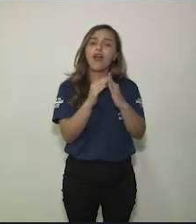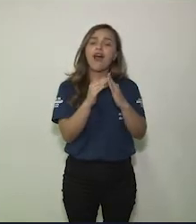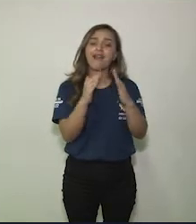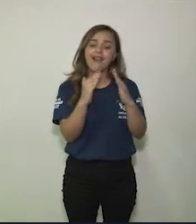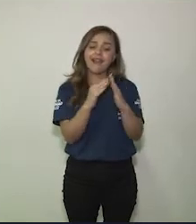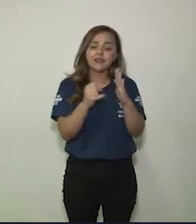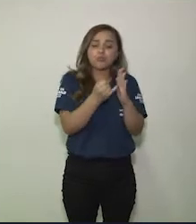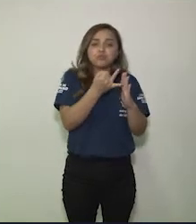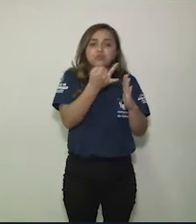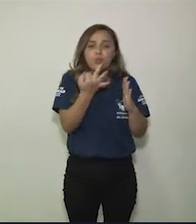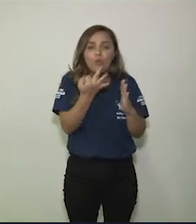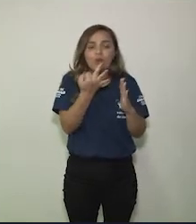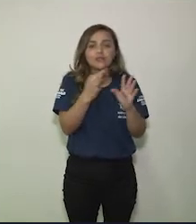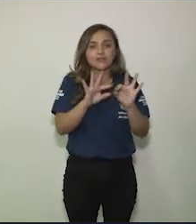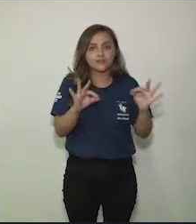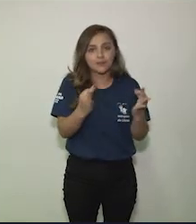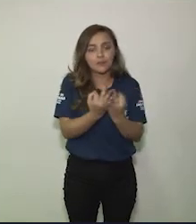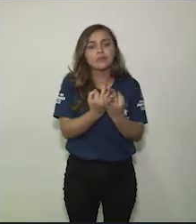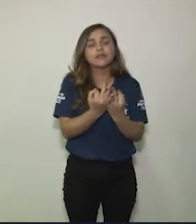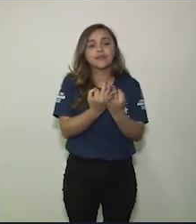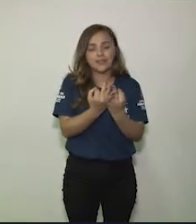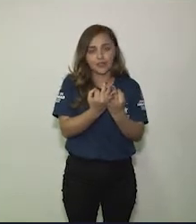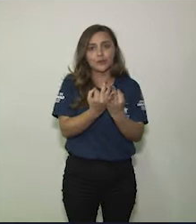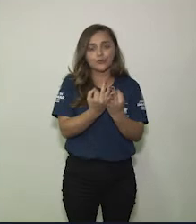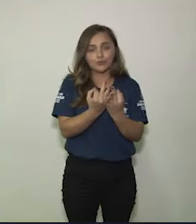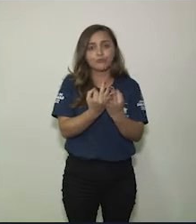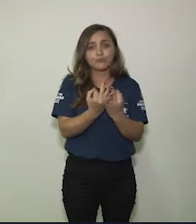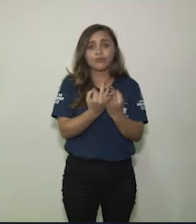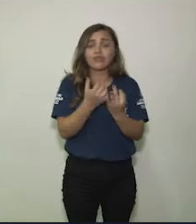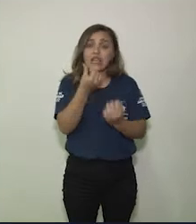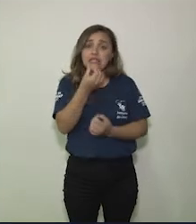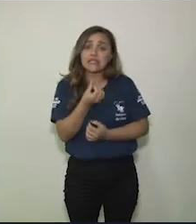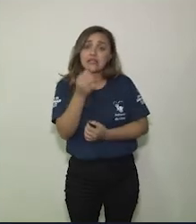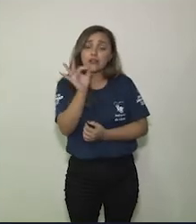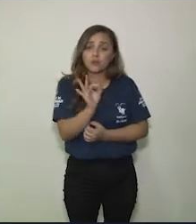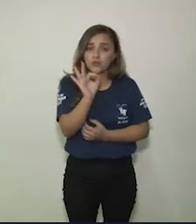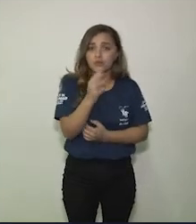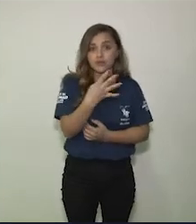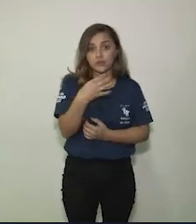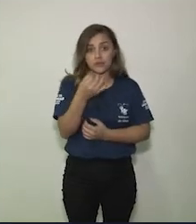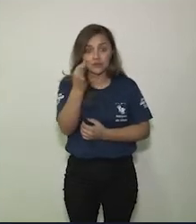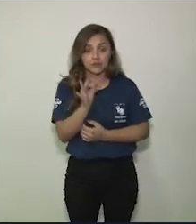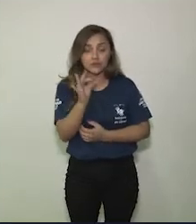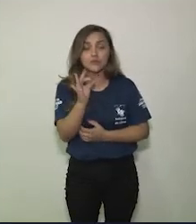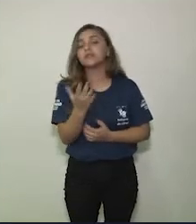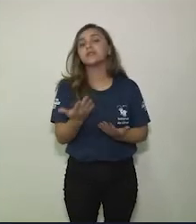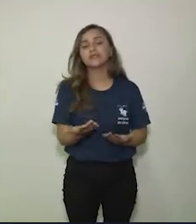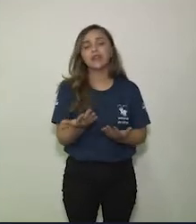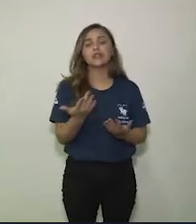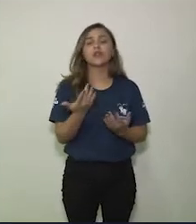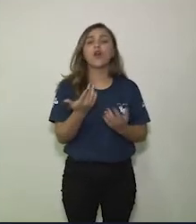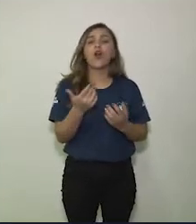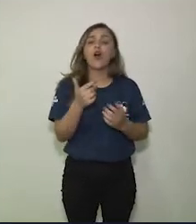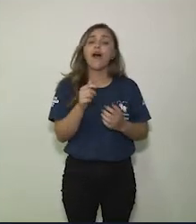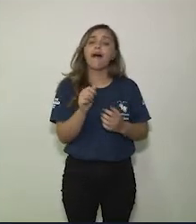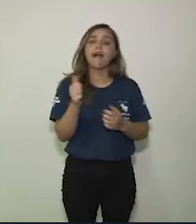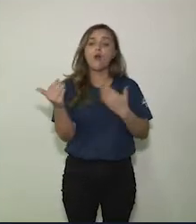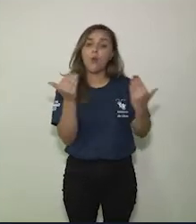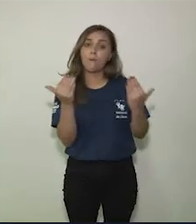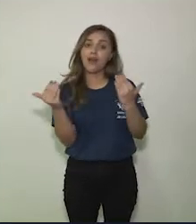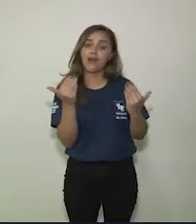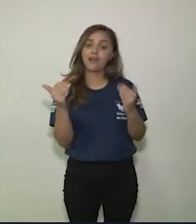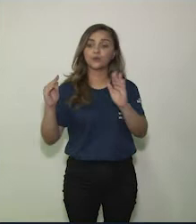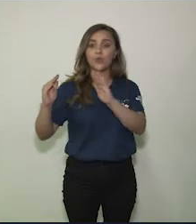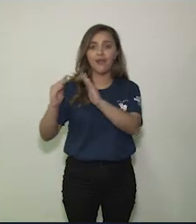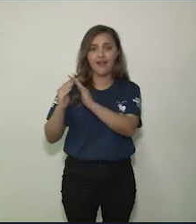é protetivo, em torno de 40% a 60%, para aqueles, a menos para aqueles